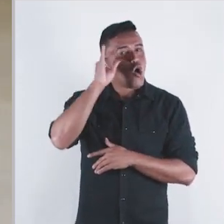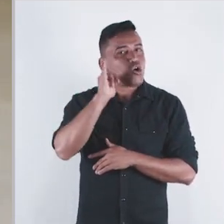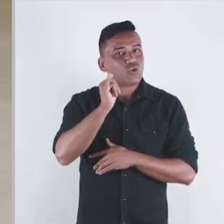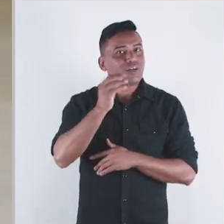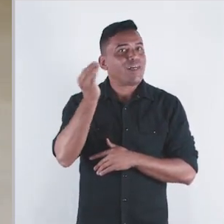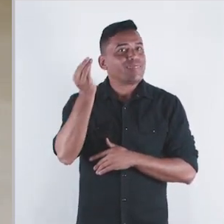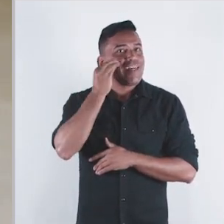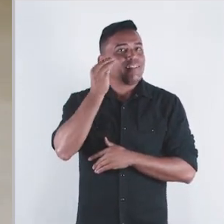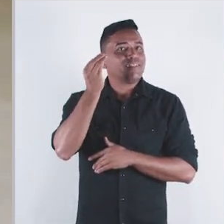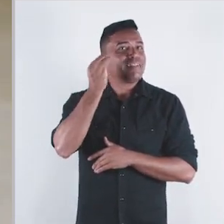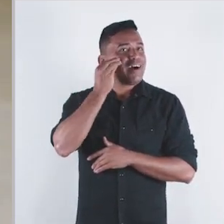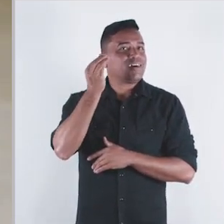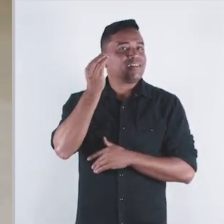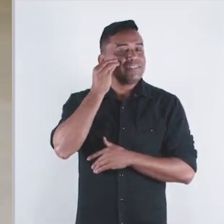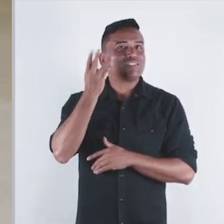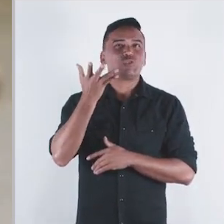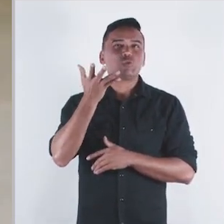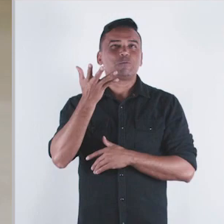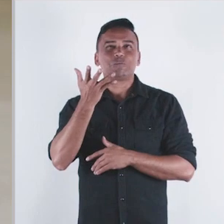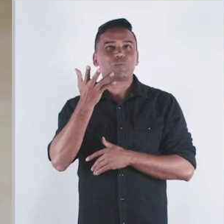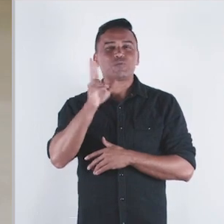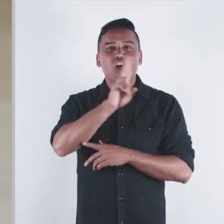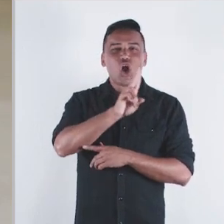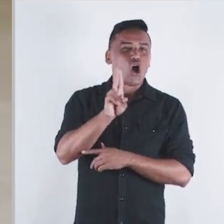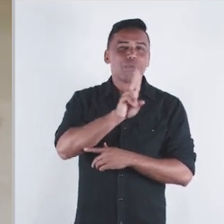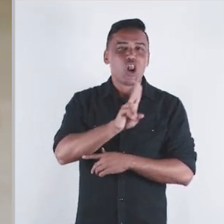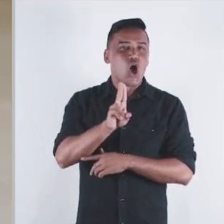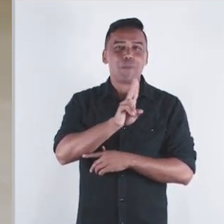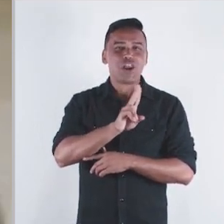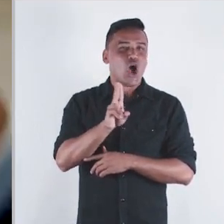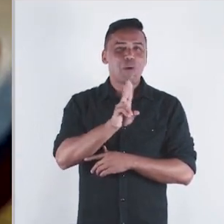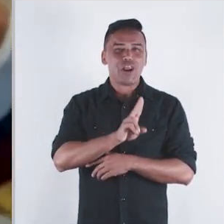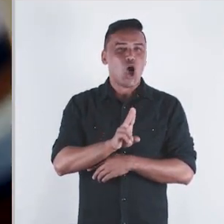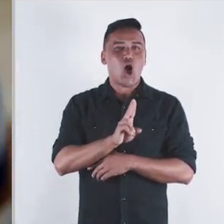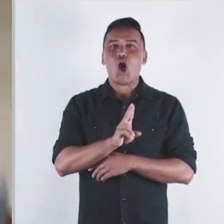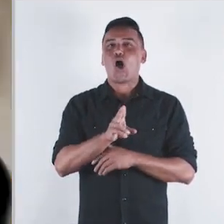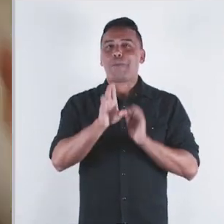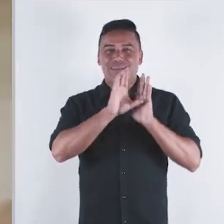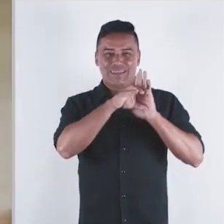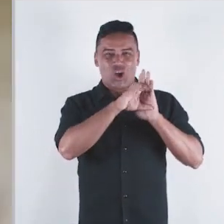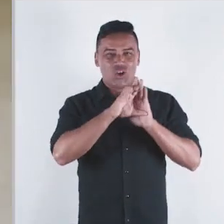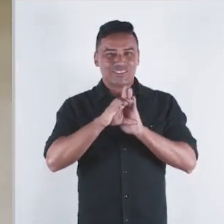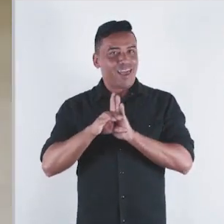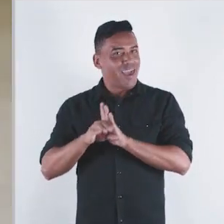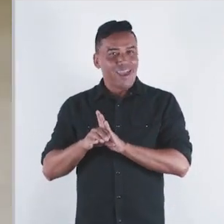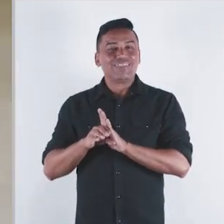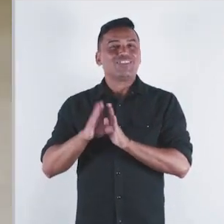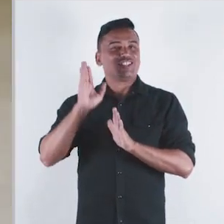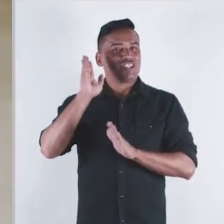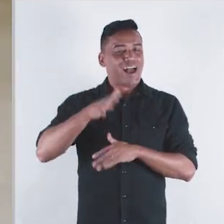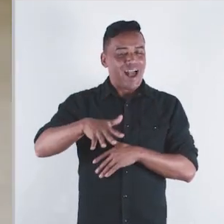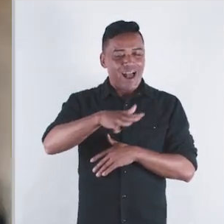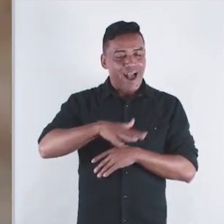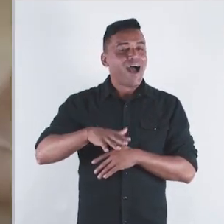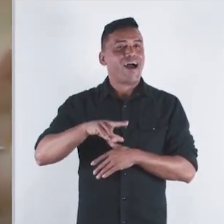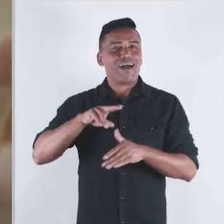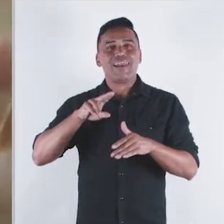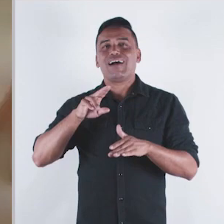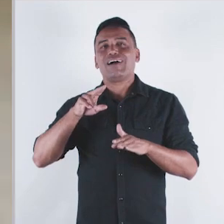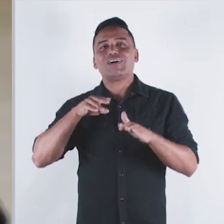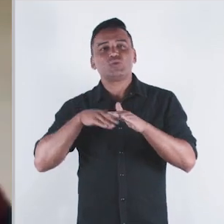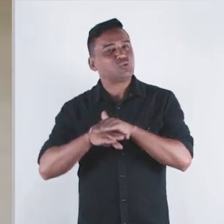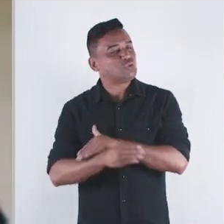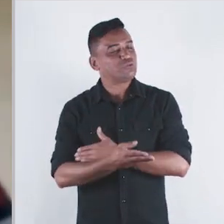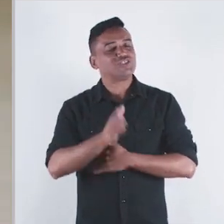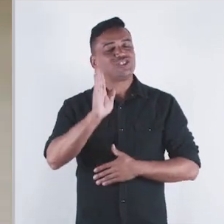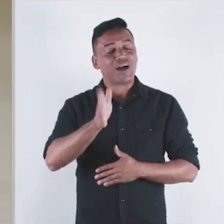apegar a essa nomenclatura, a essa terminologia, né, que já faz parte do campo. Enfim, é uma outra